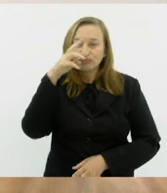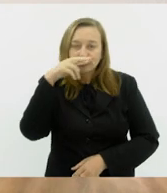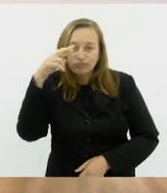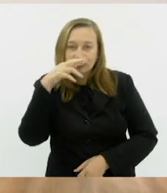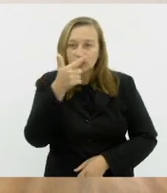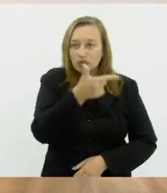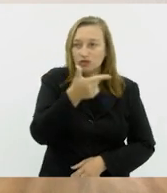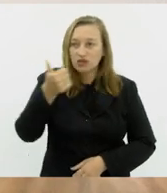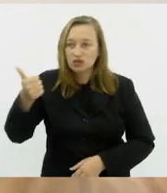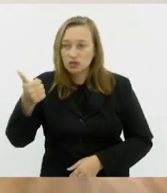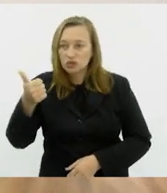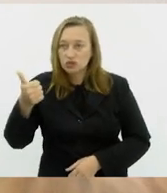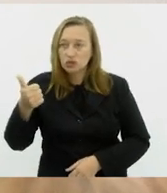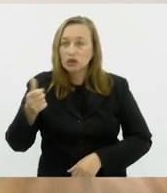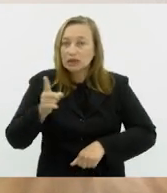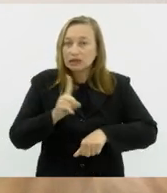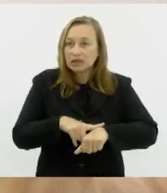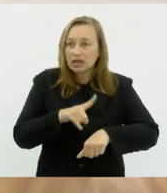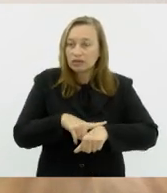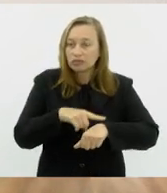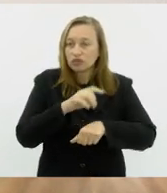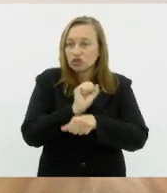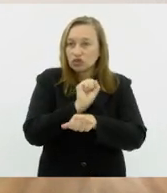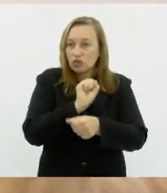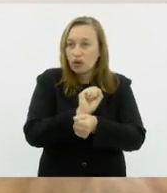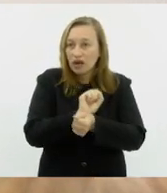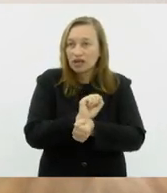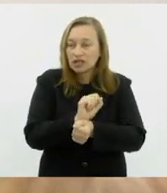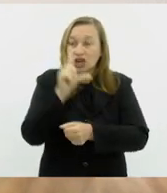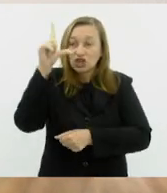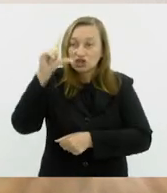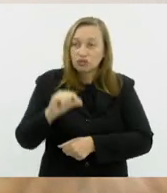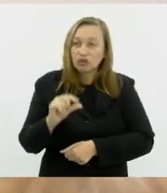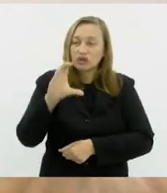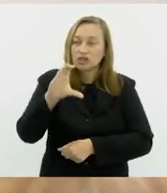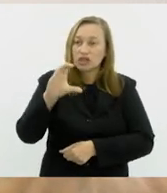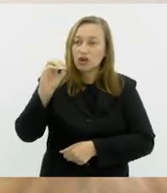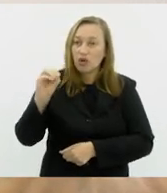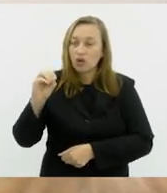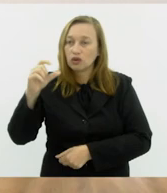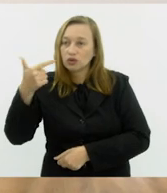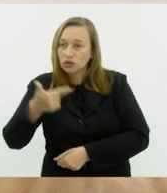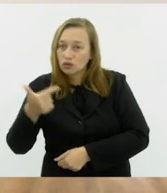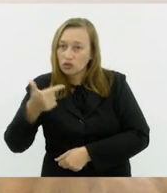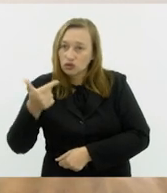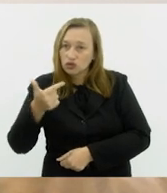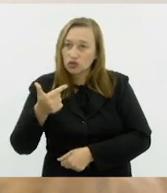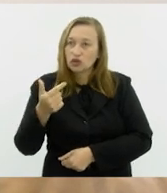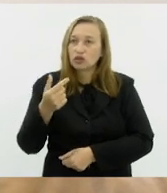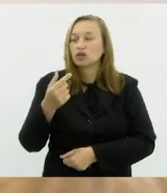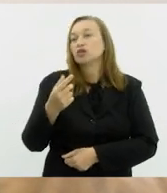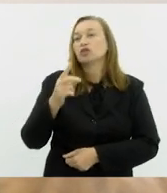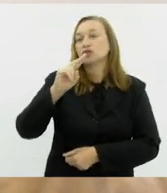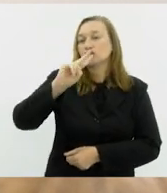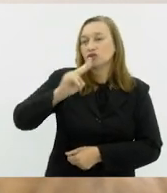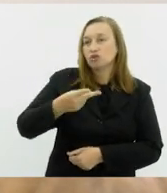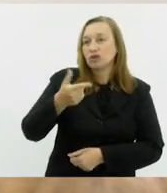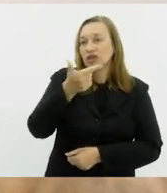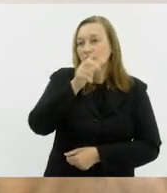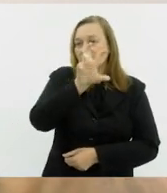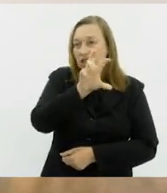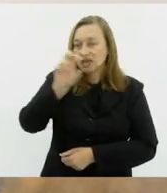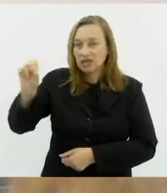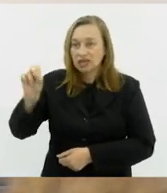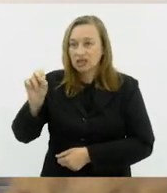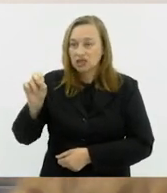aeronaves, reduzindo o tempo de espera, diminuindo emissões de CO2 em cerca de 2.500 toneladas em um mês de operação. É um